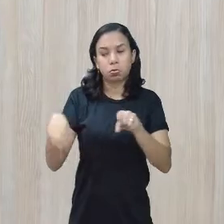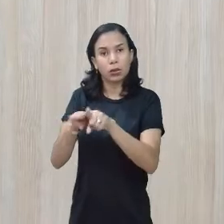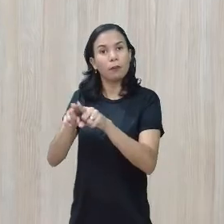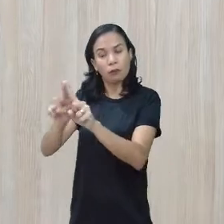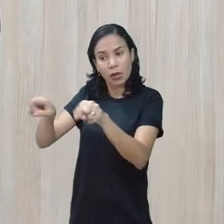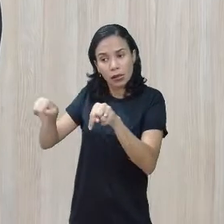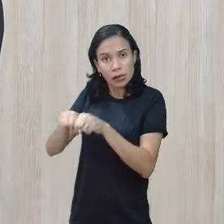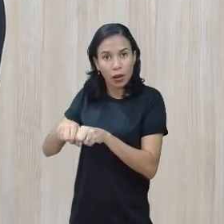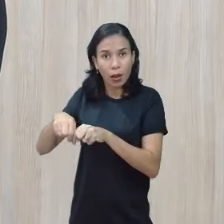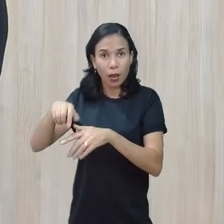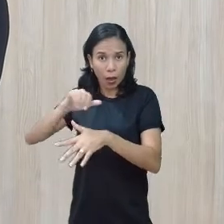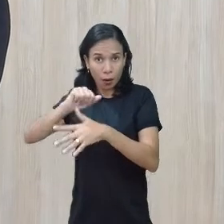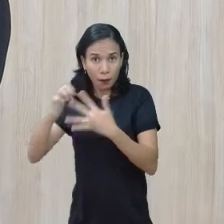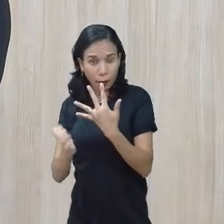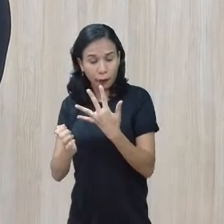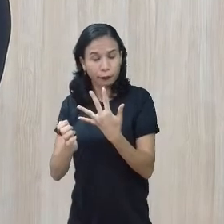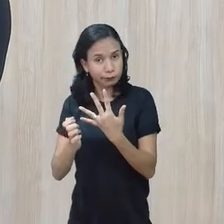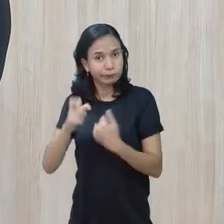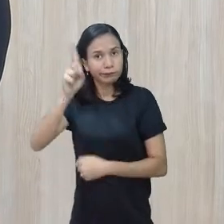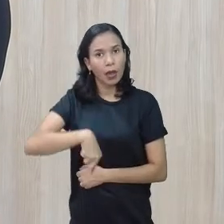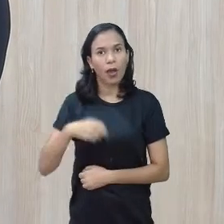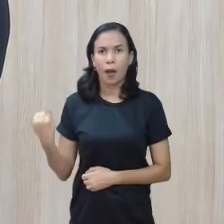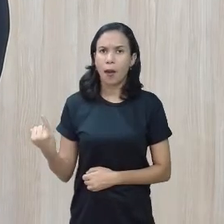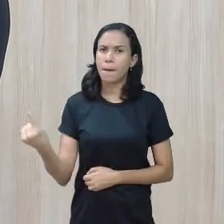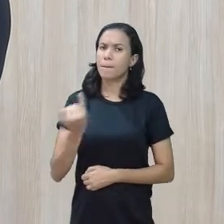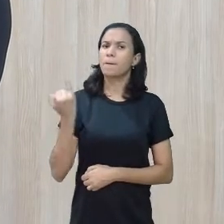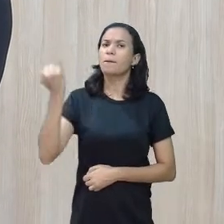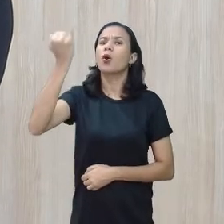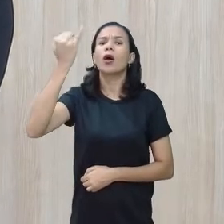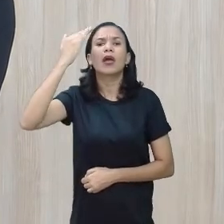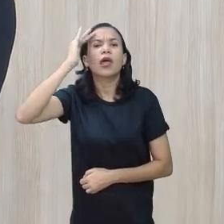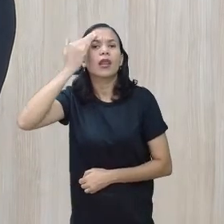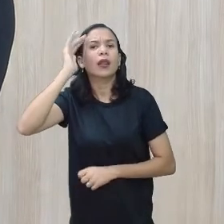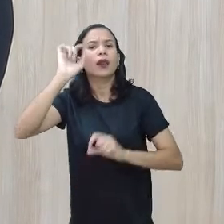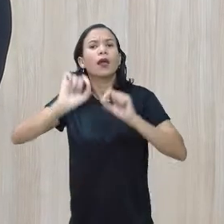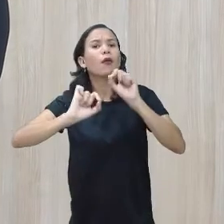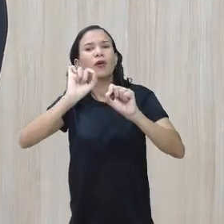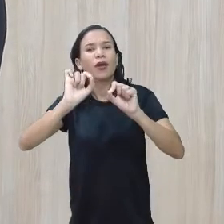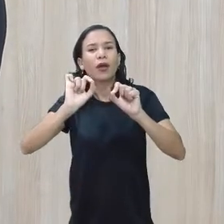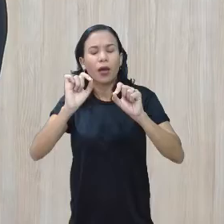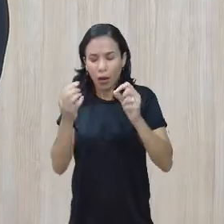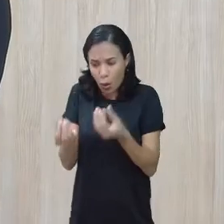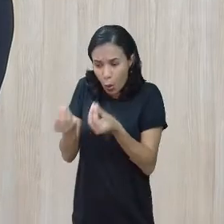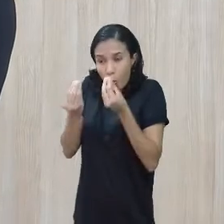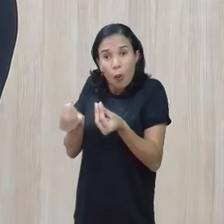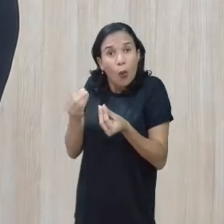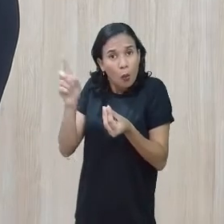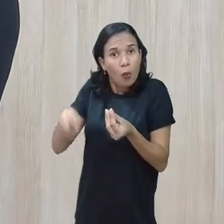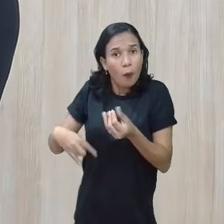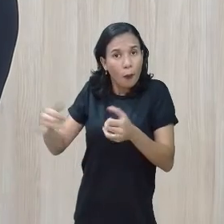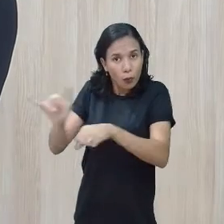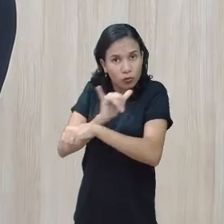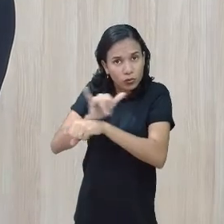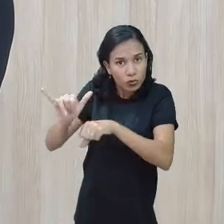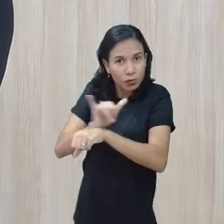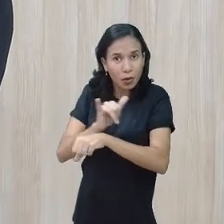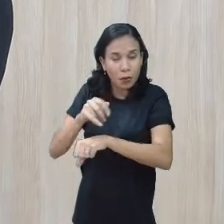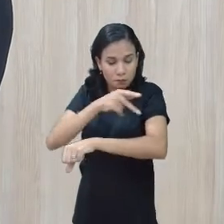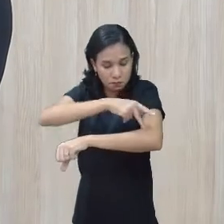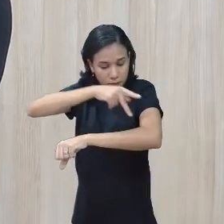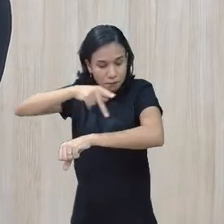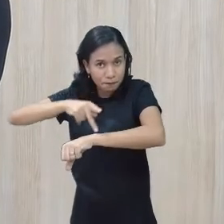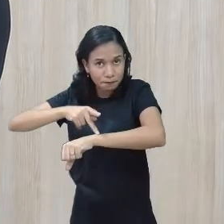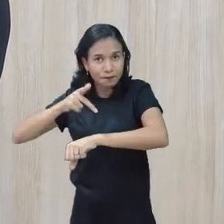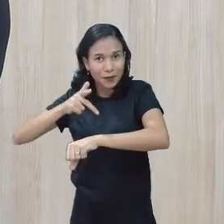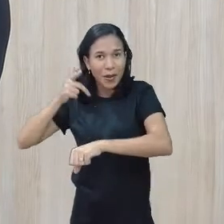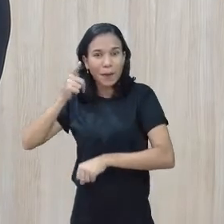AE, enfim, importantíssimo entender um pouquinho sobre como são as estratégias pedagógicas